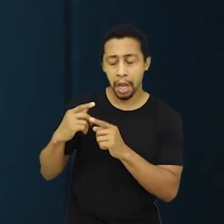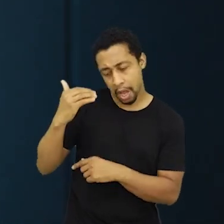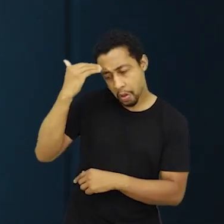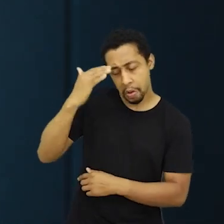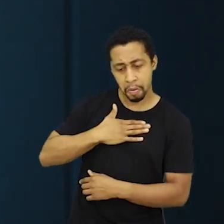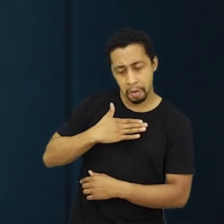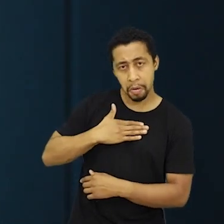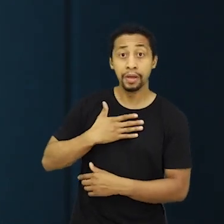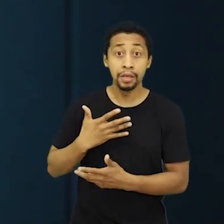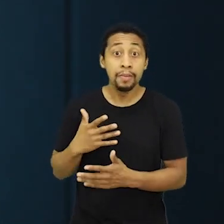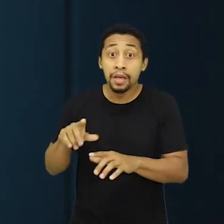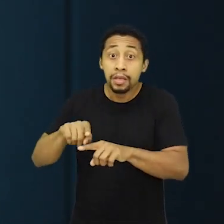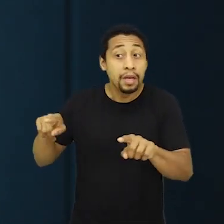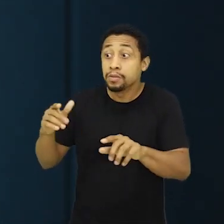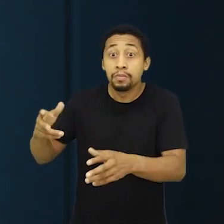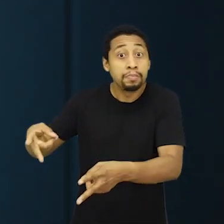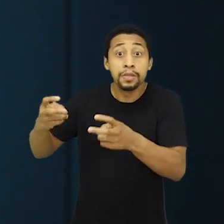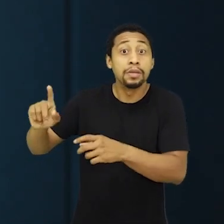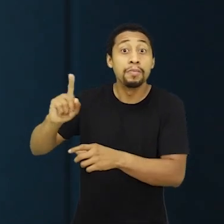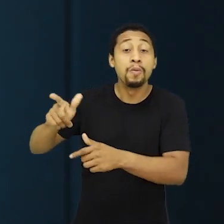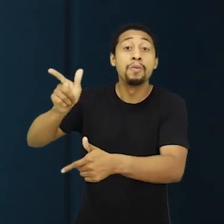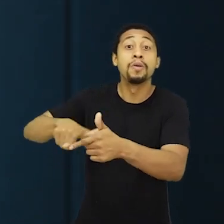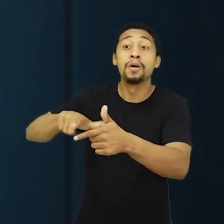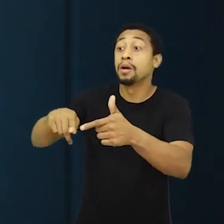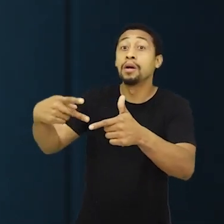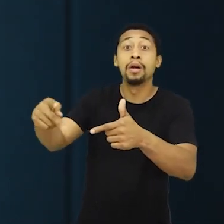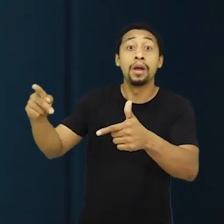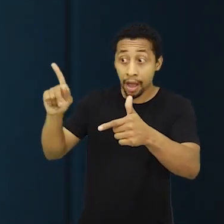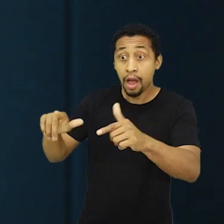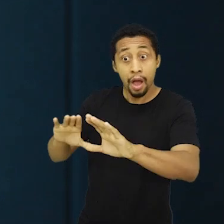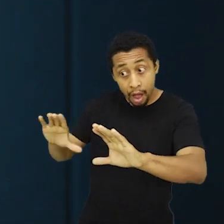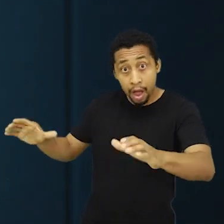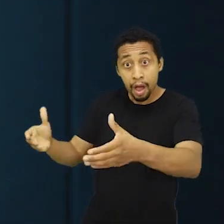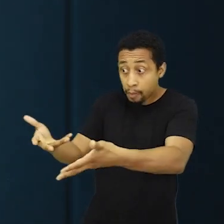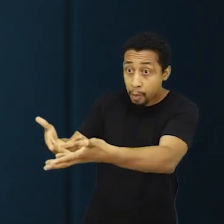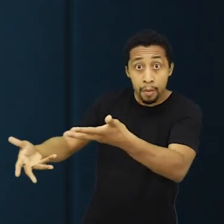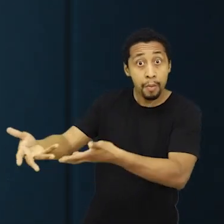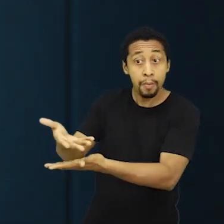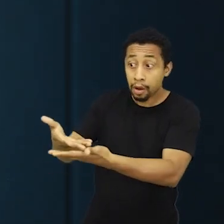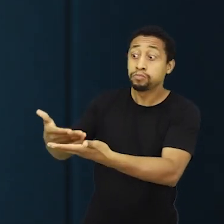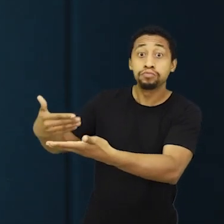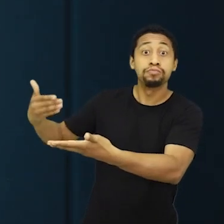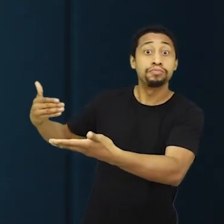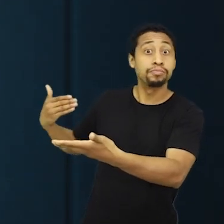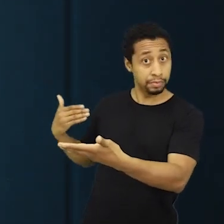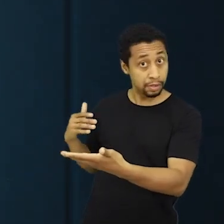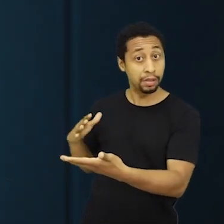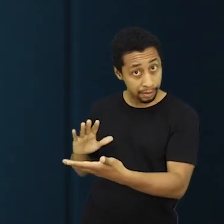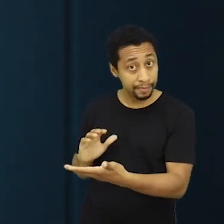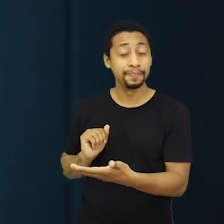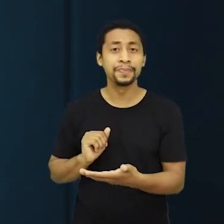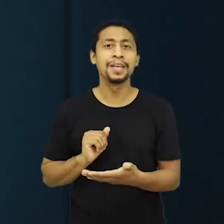os problemas que elas estavam vivendo eram problemas coletivos. E é muito curioso ver que ao longo